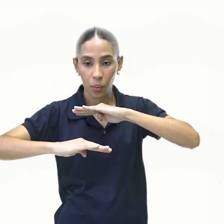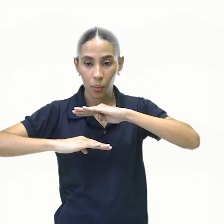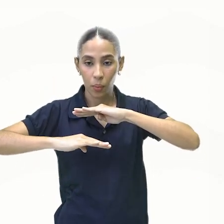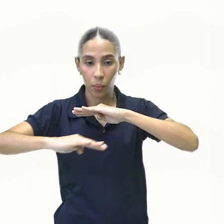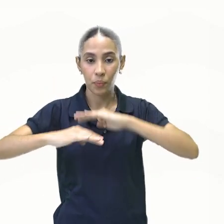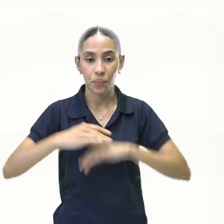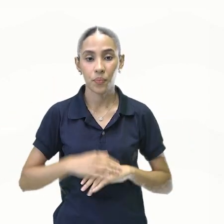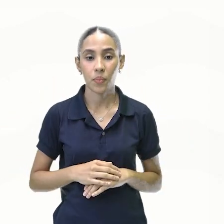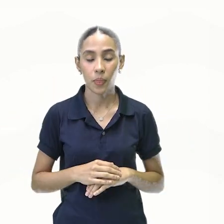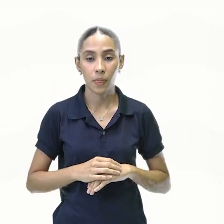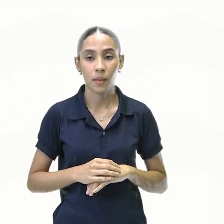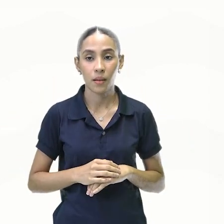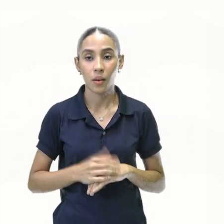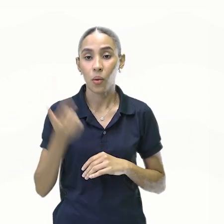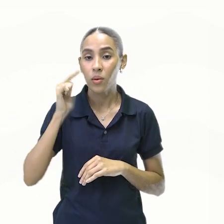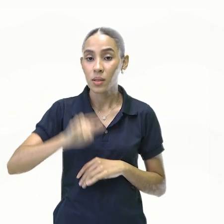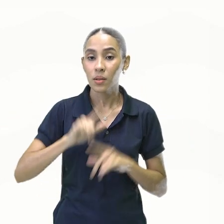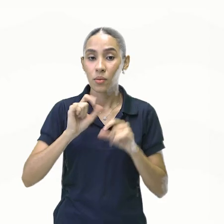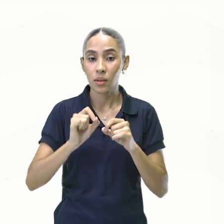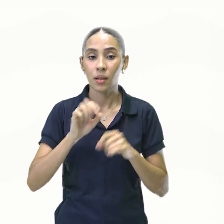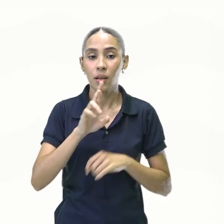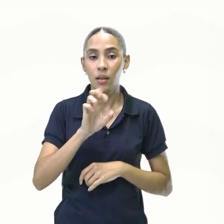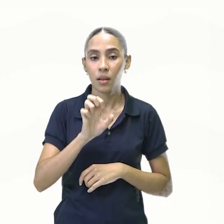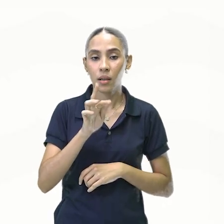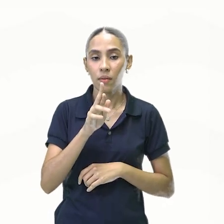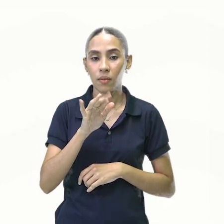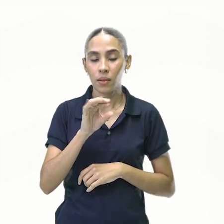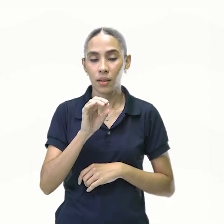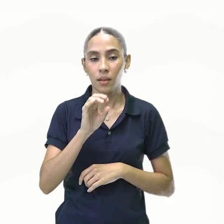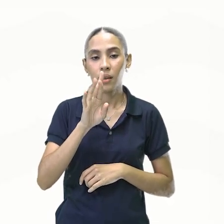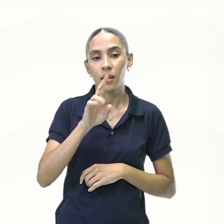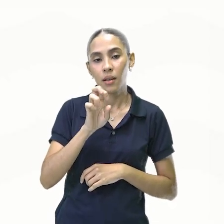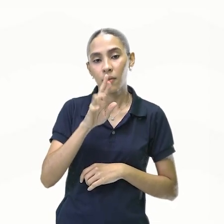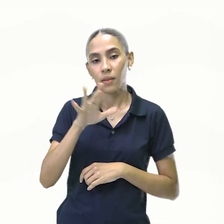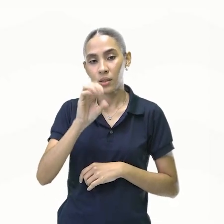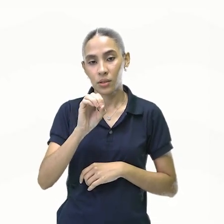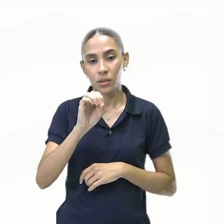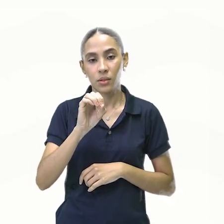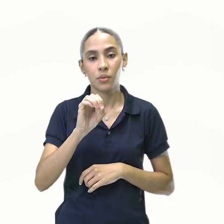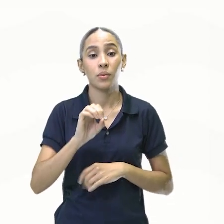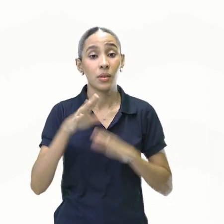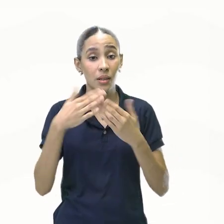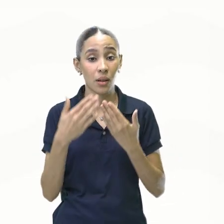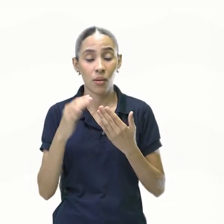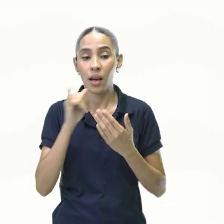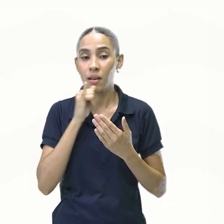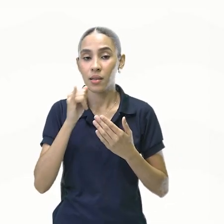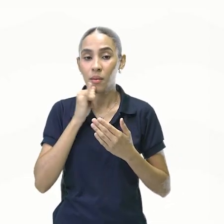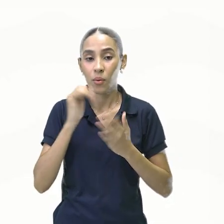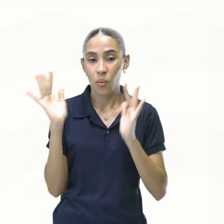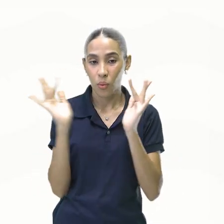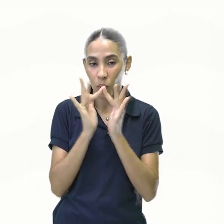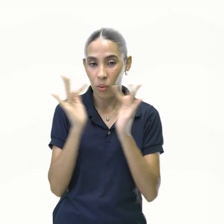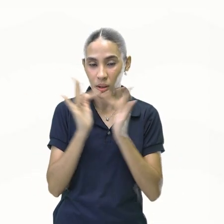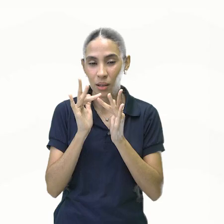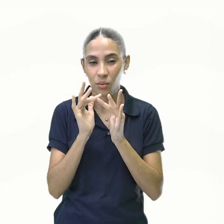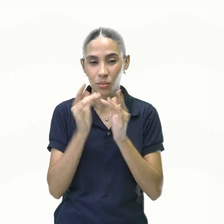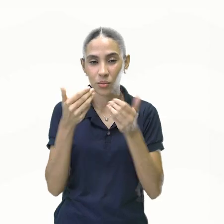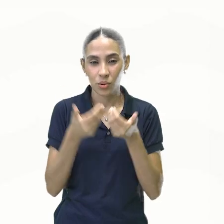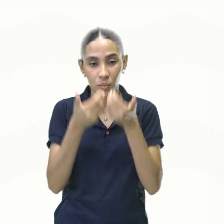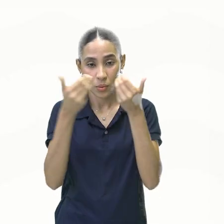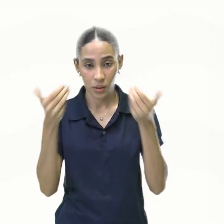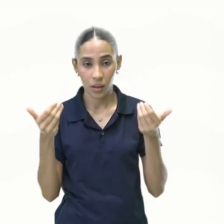seu fundo para ser refletida. Ao passar pela superfície